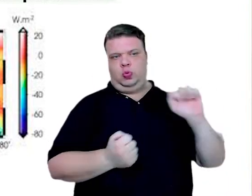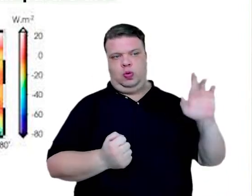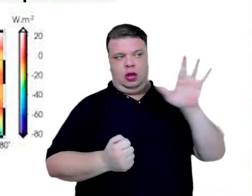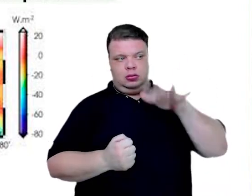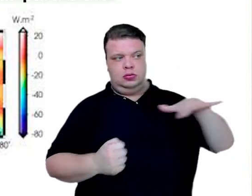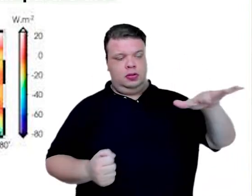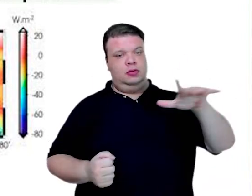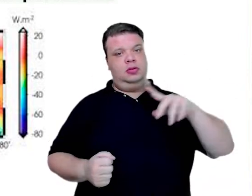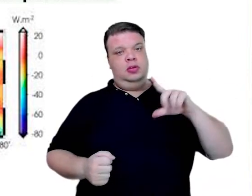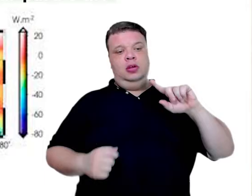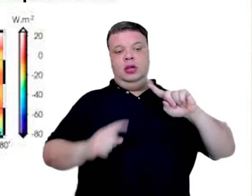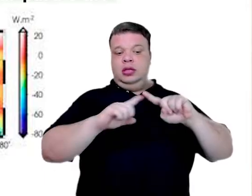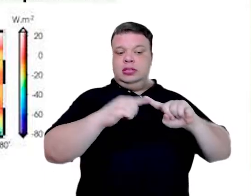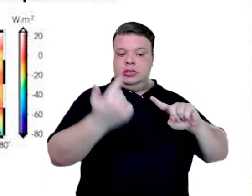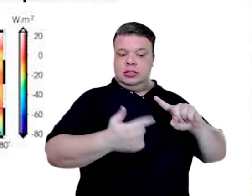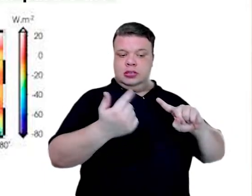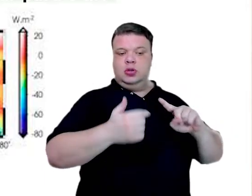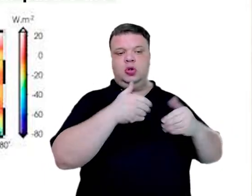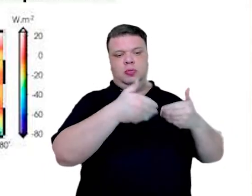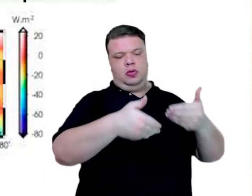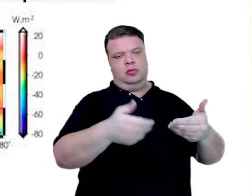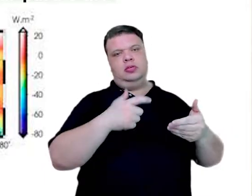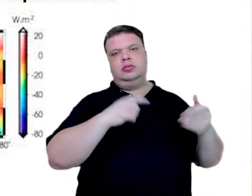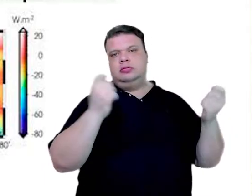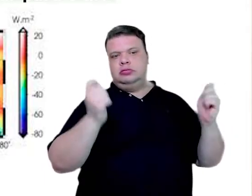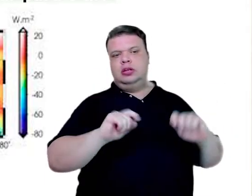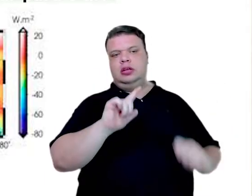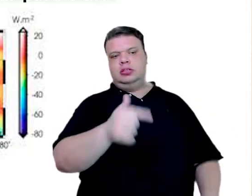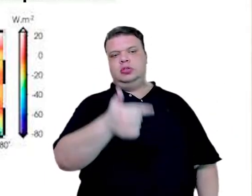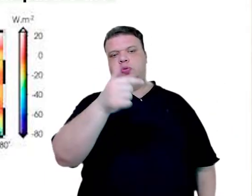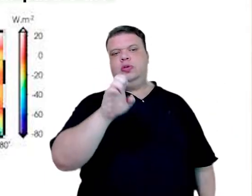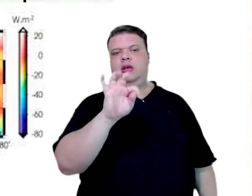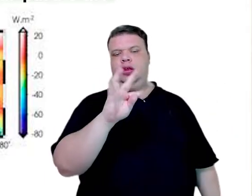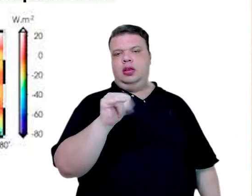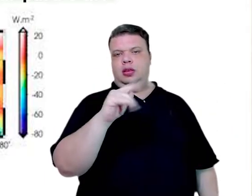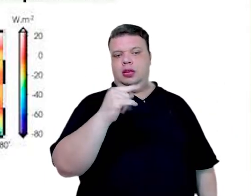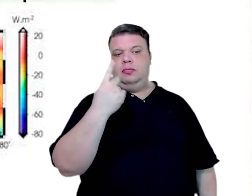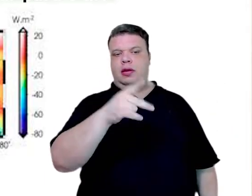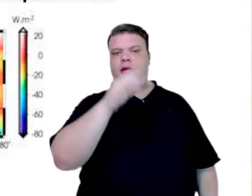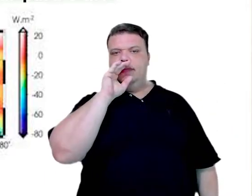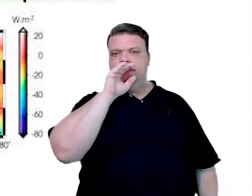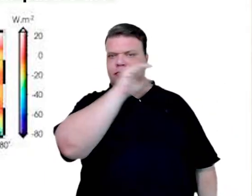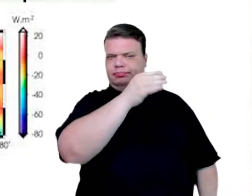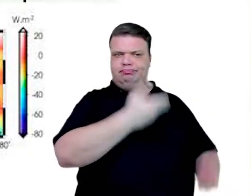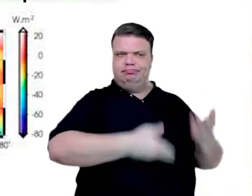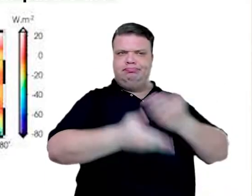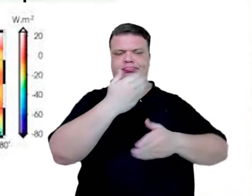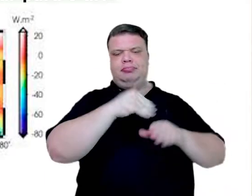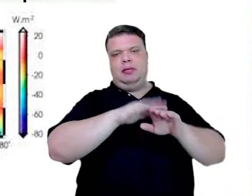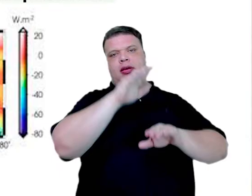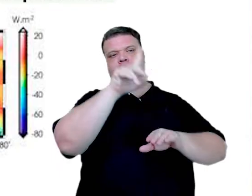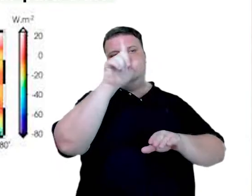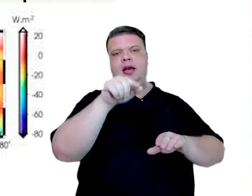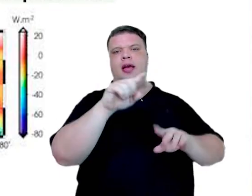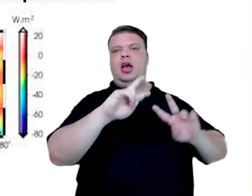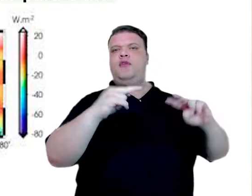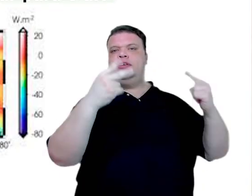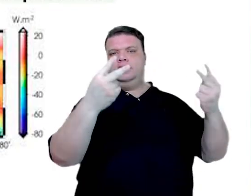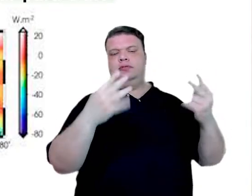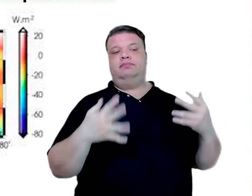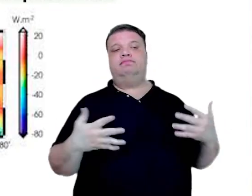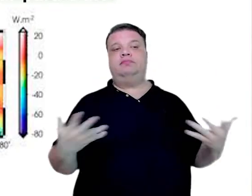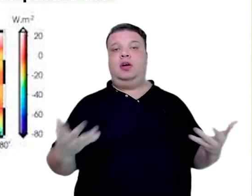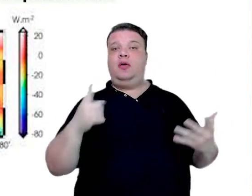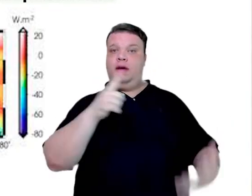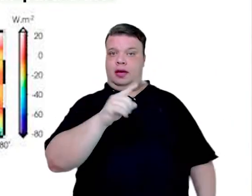moléculas de água colidem com as do ar na superfície. E o segundo processo se dá, né, a segunda etapa se dá porque